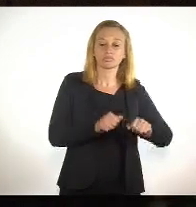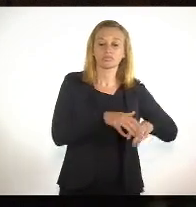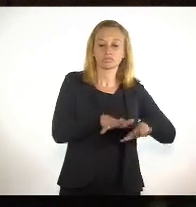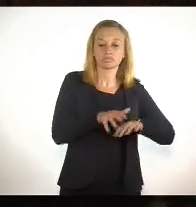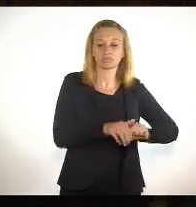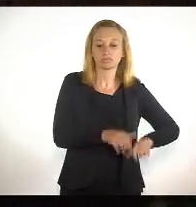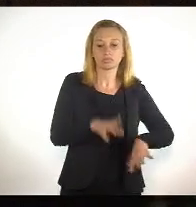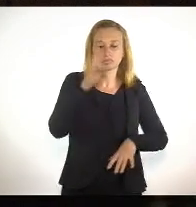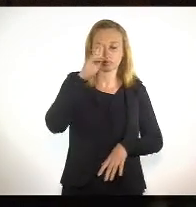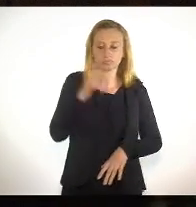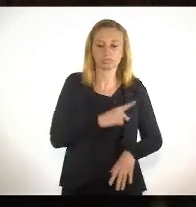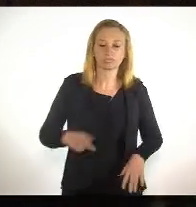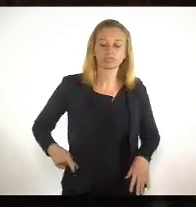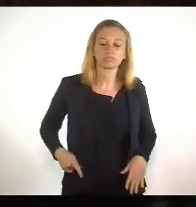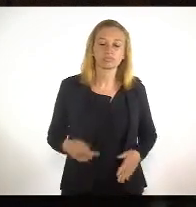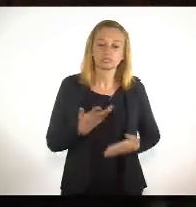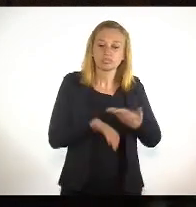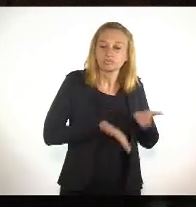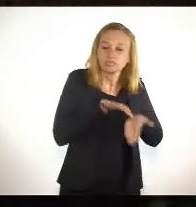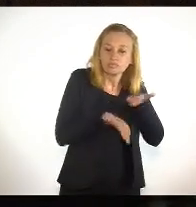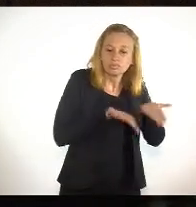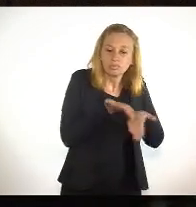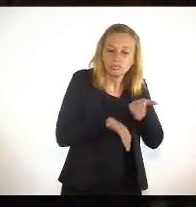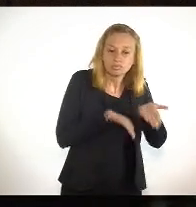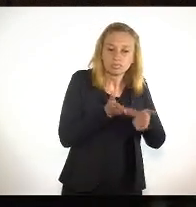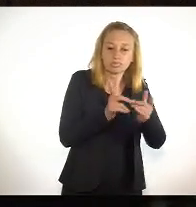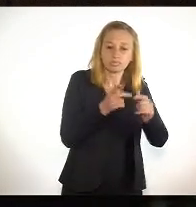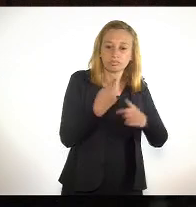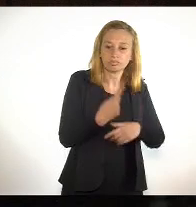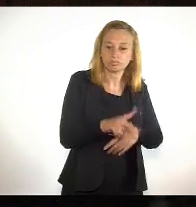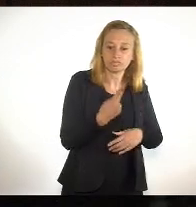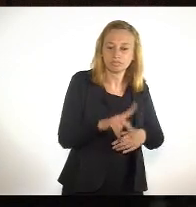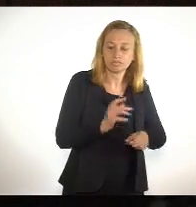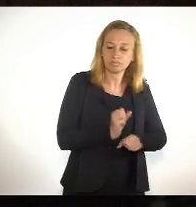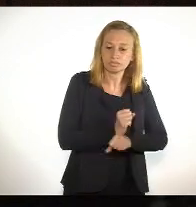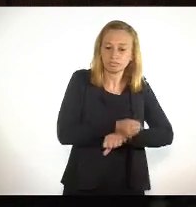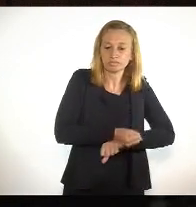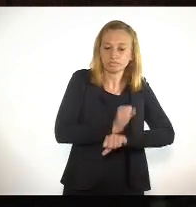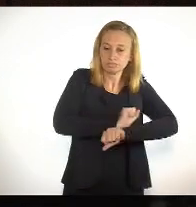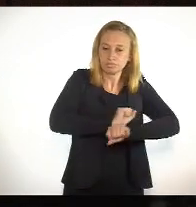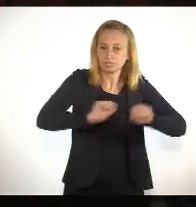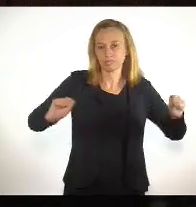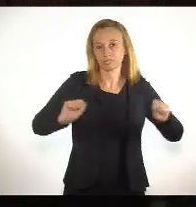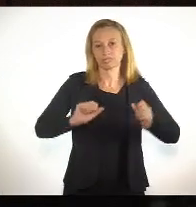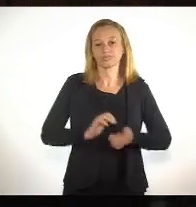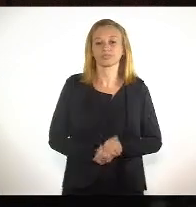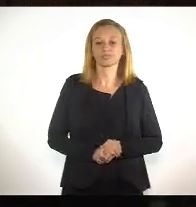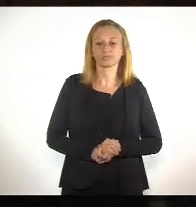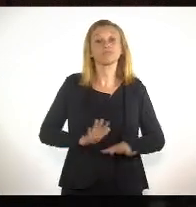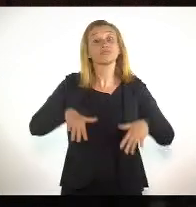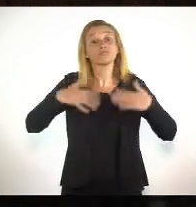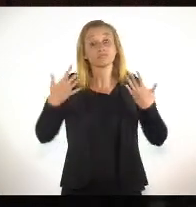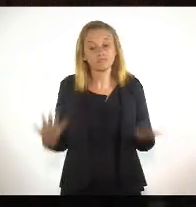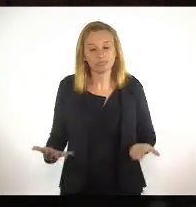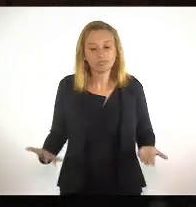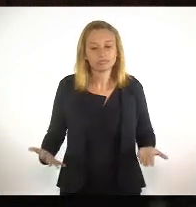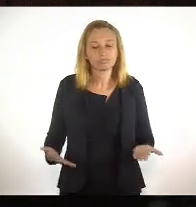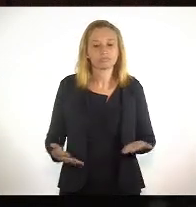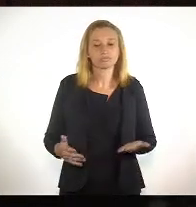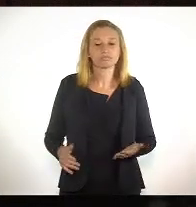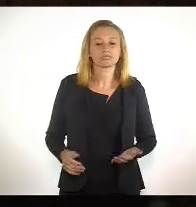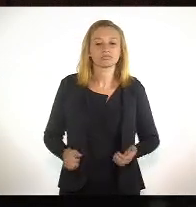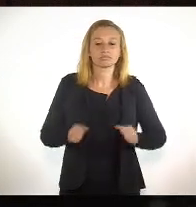presidente? Ficava com esses agora escravos libertos. Então o